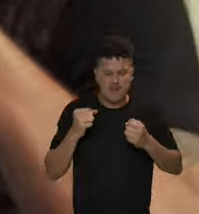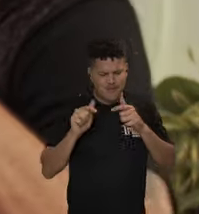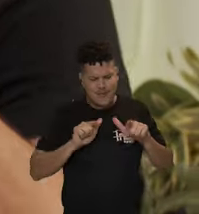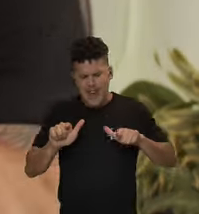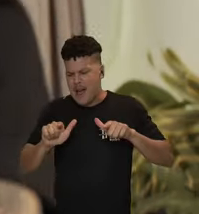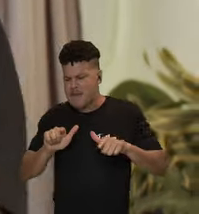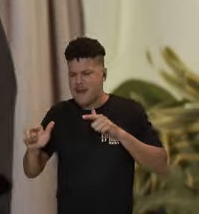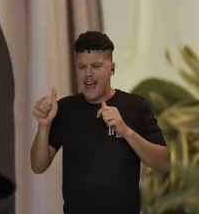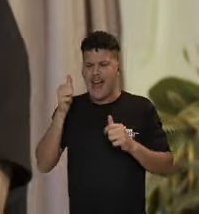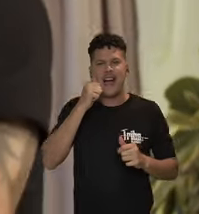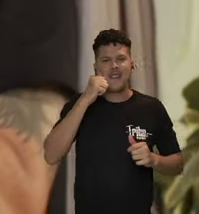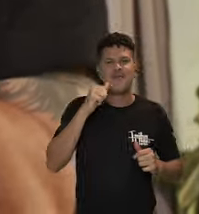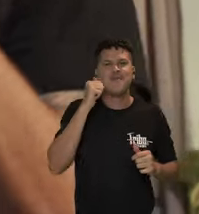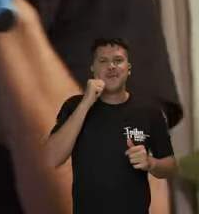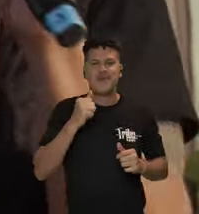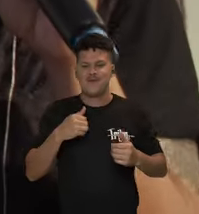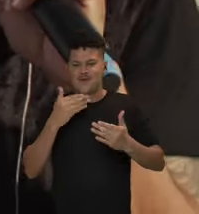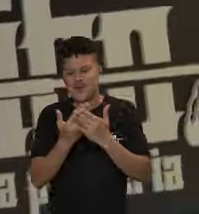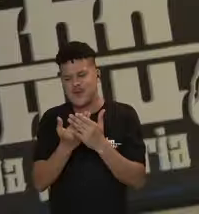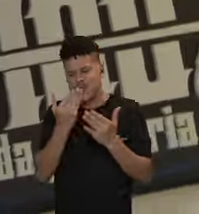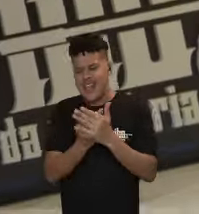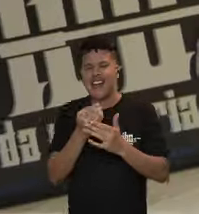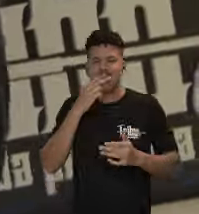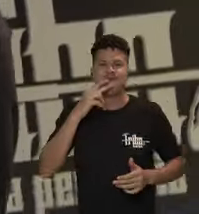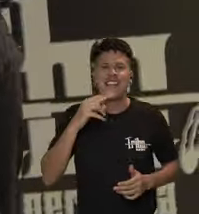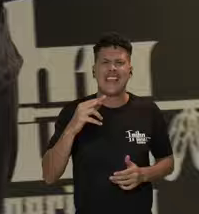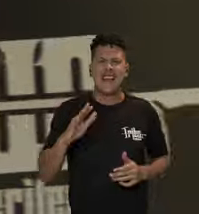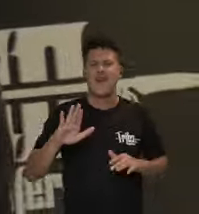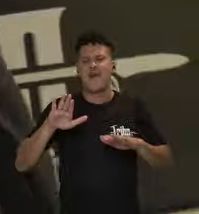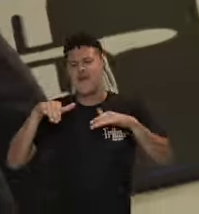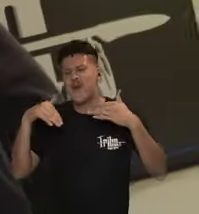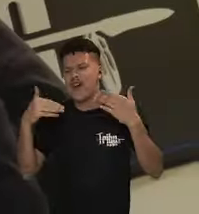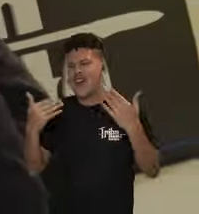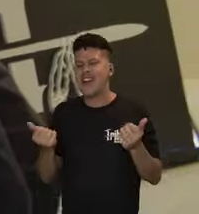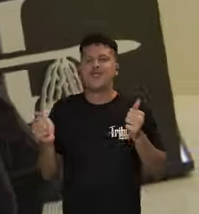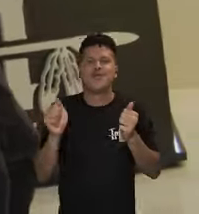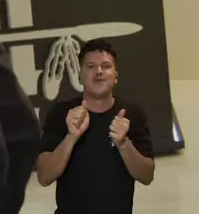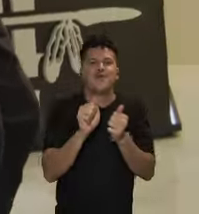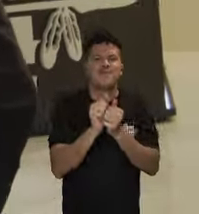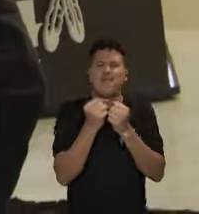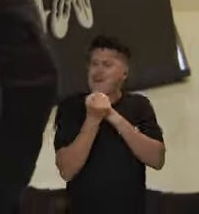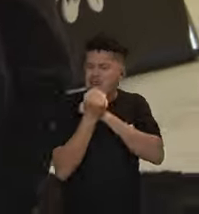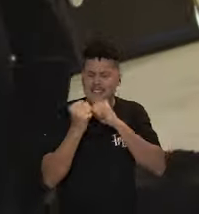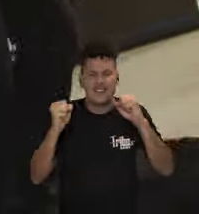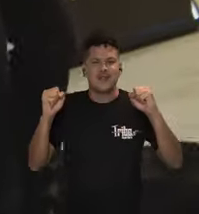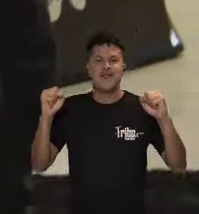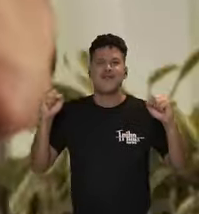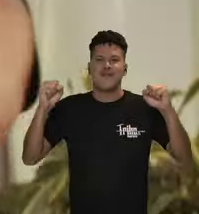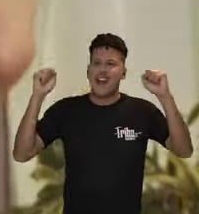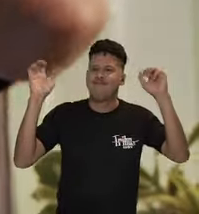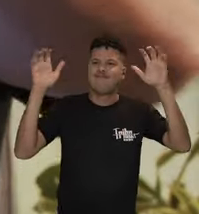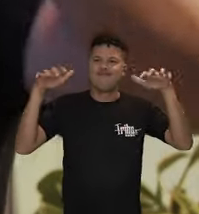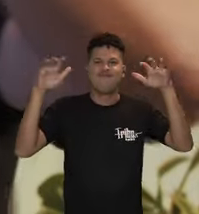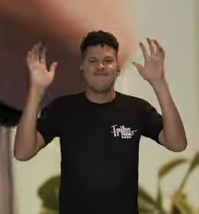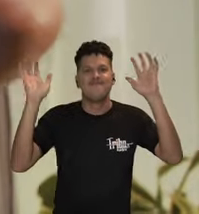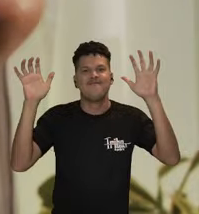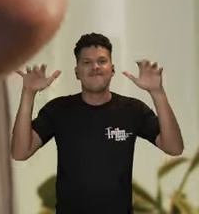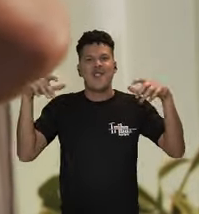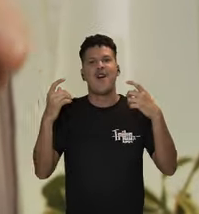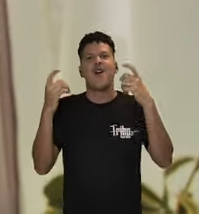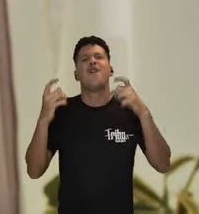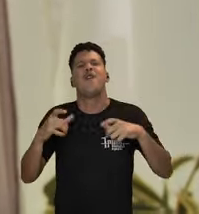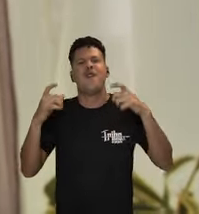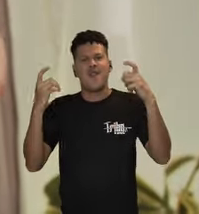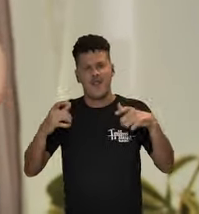ela nas aulas de inglês. Mas quando eu tô com ela, isso tudo tanto faz. E não me importa a chuva, como